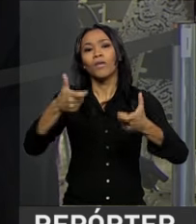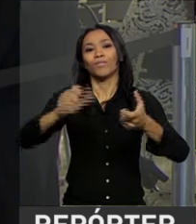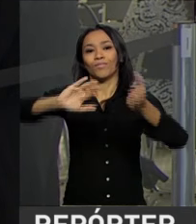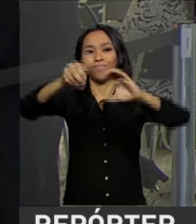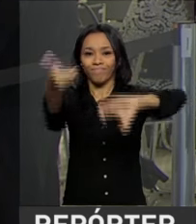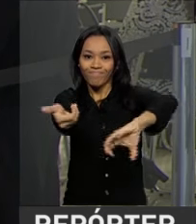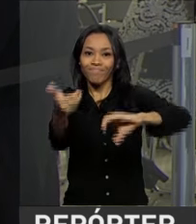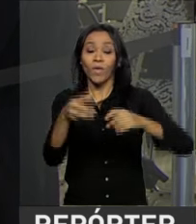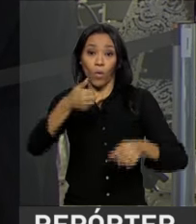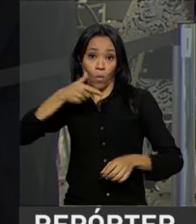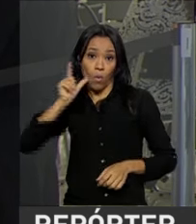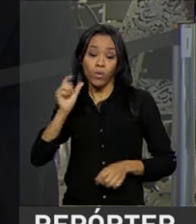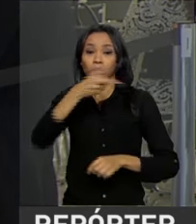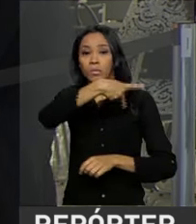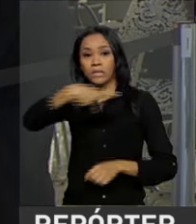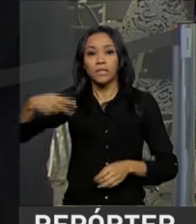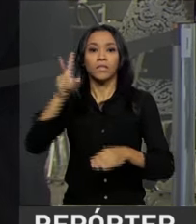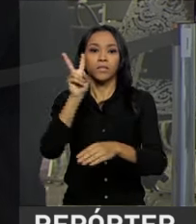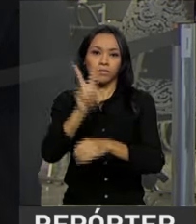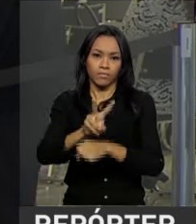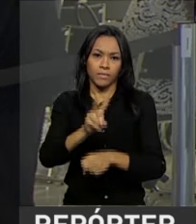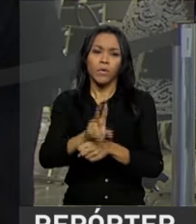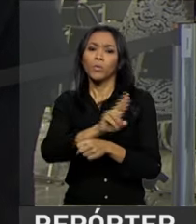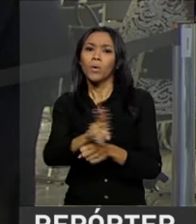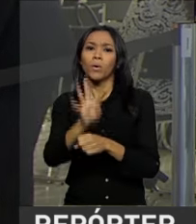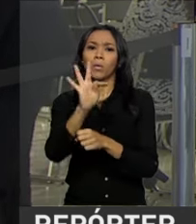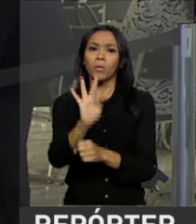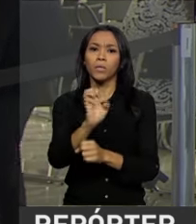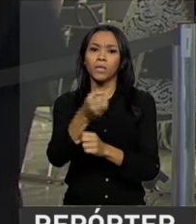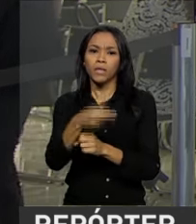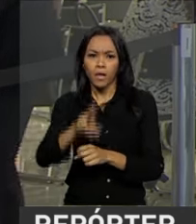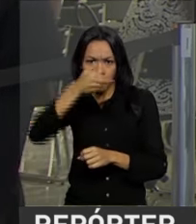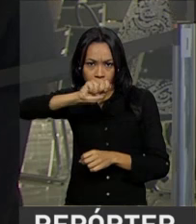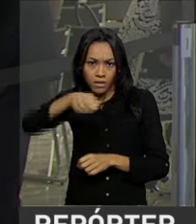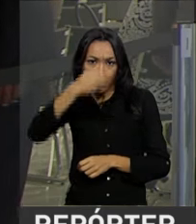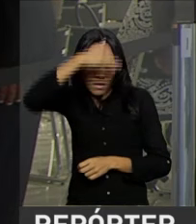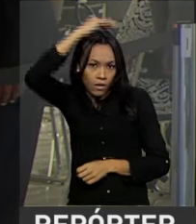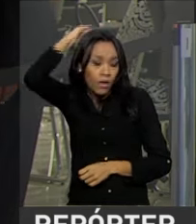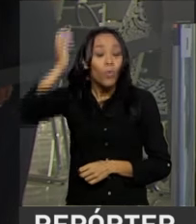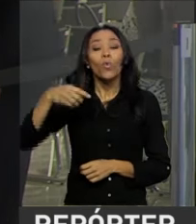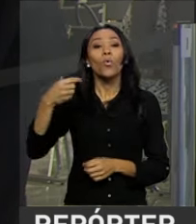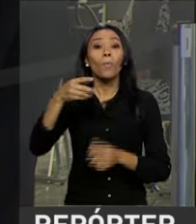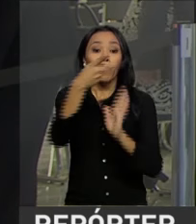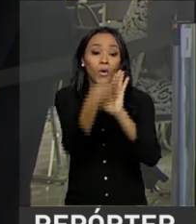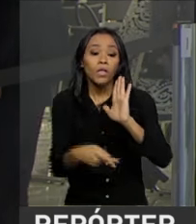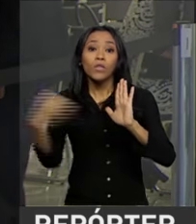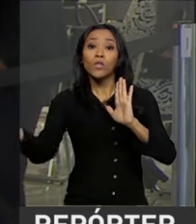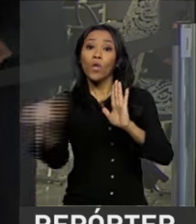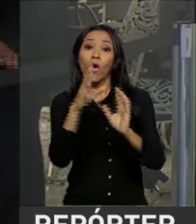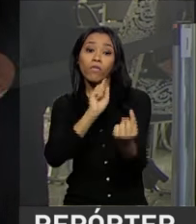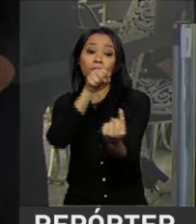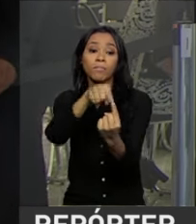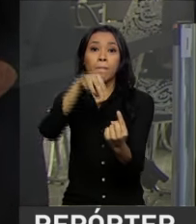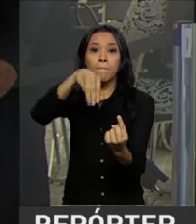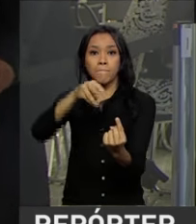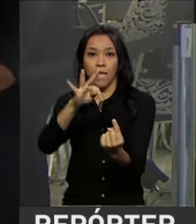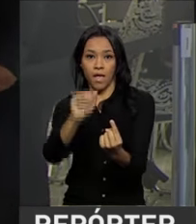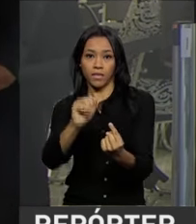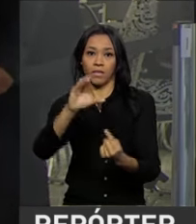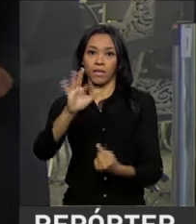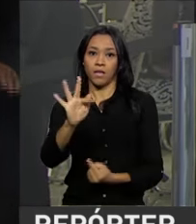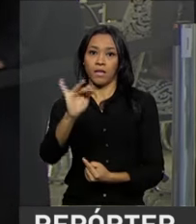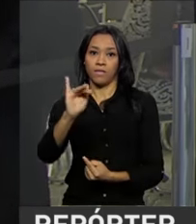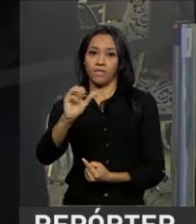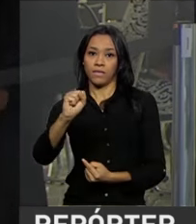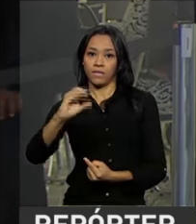presidente interino, Michel Temer, esteve no Congresso para apresentar o projeto da nova meta fiscal para este ano. A proposta